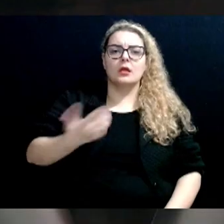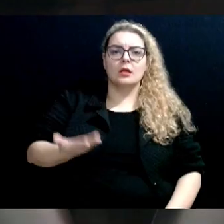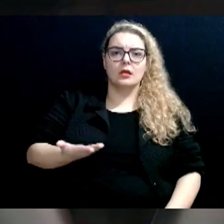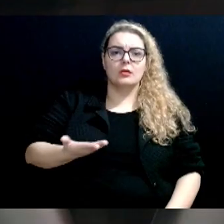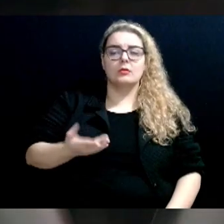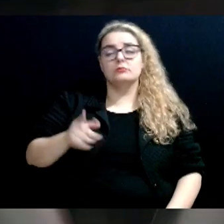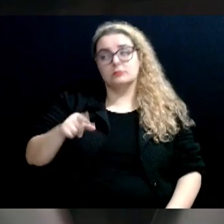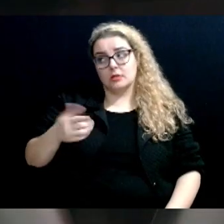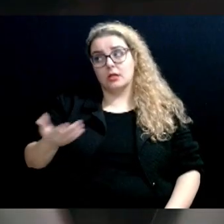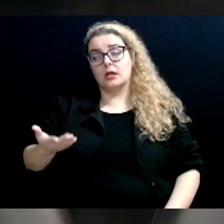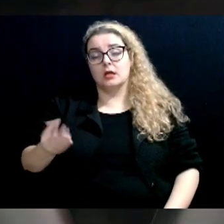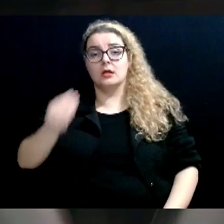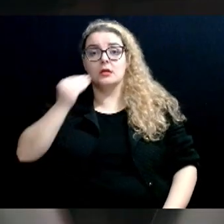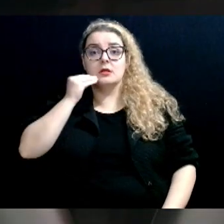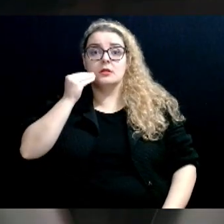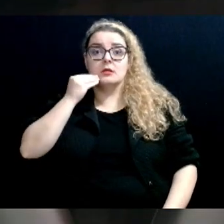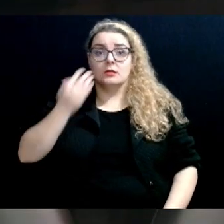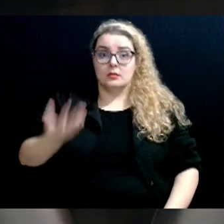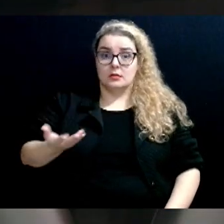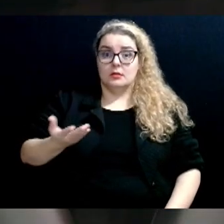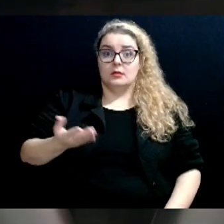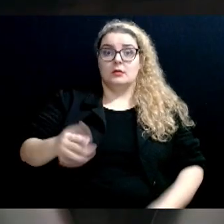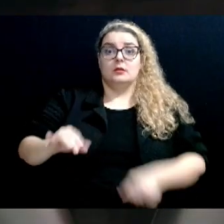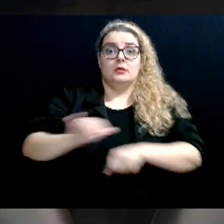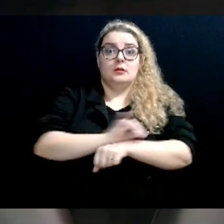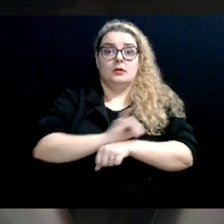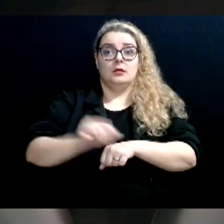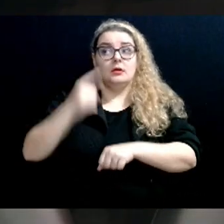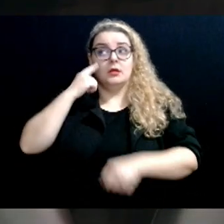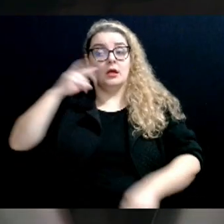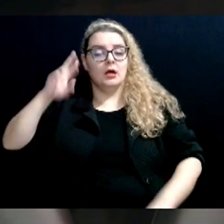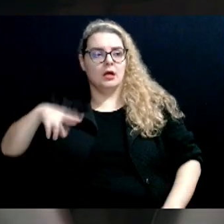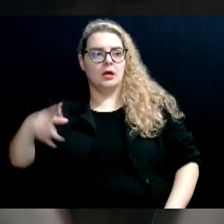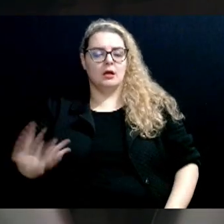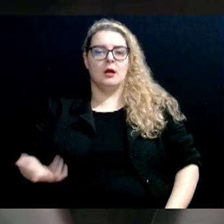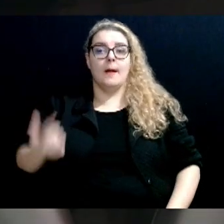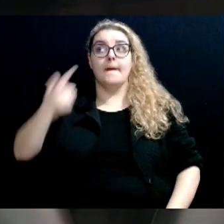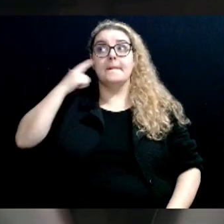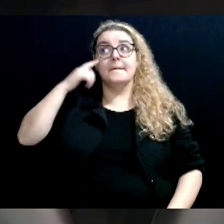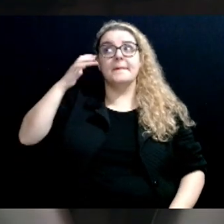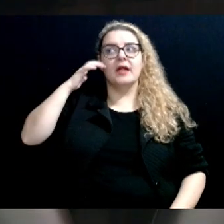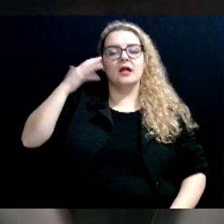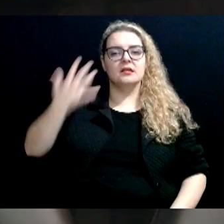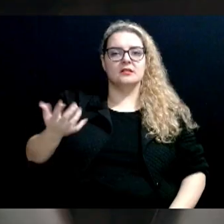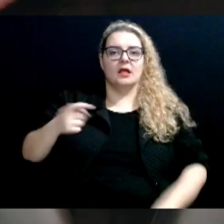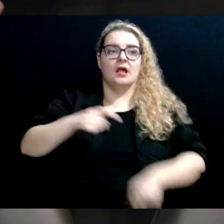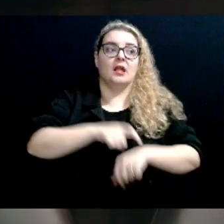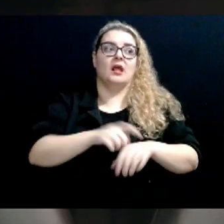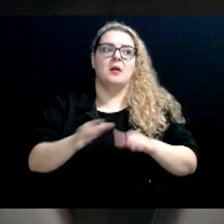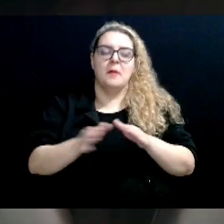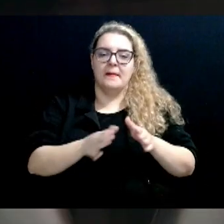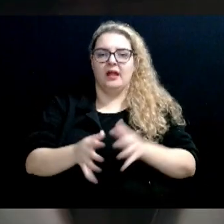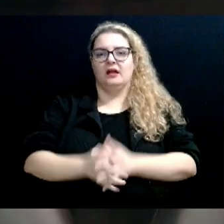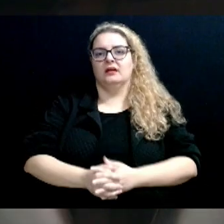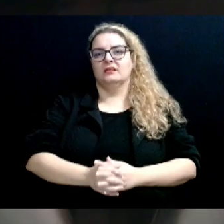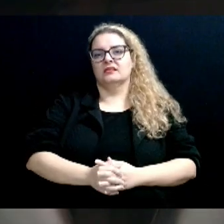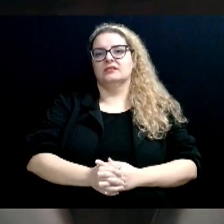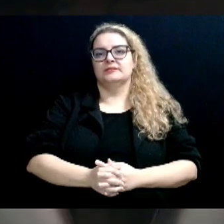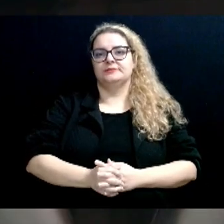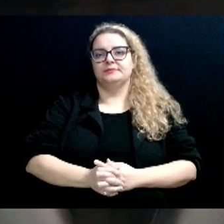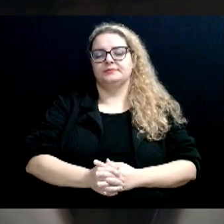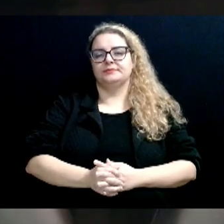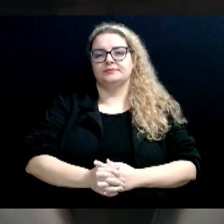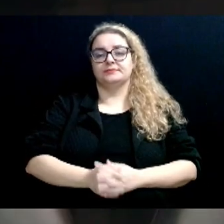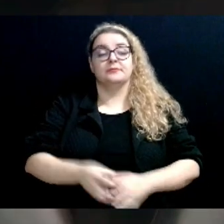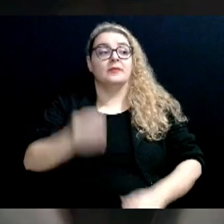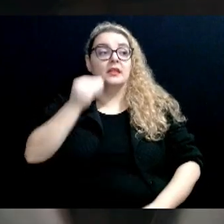Tentar trazer estratégias racionais para você pensar naquele momento. Tentar também